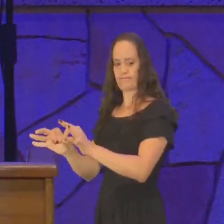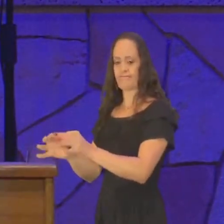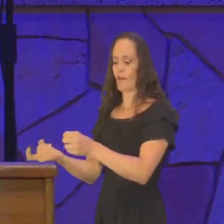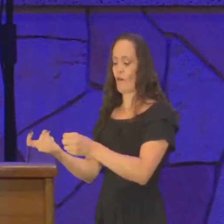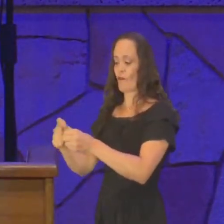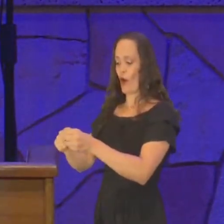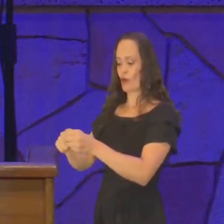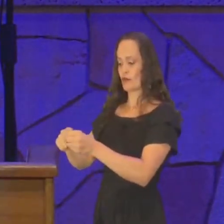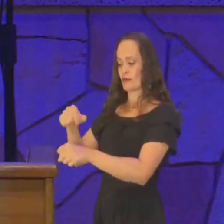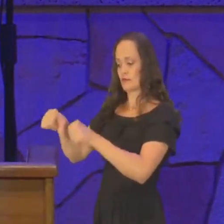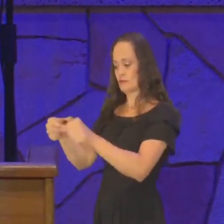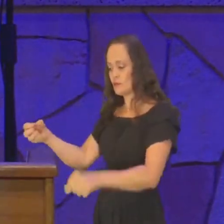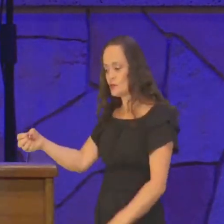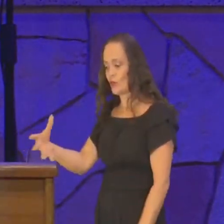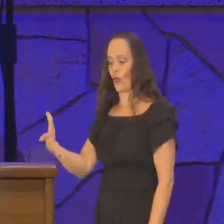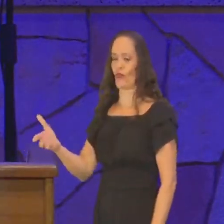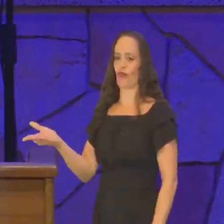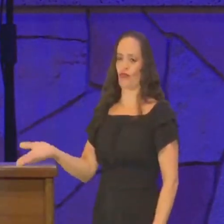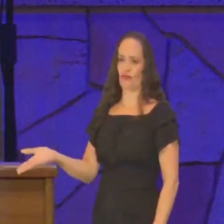abandonado.